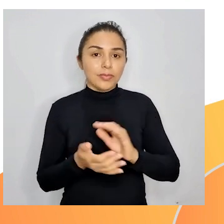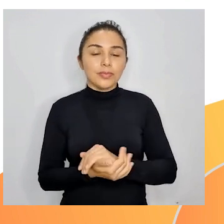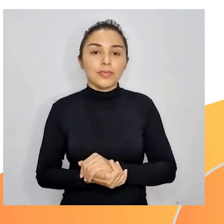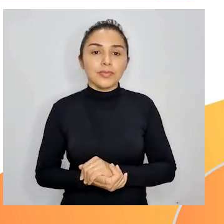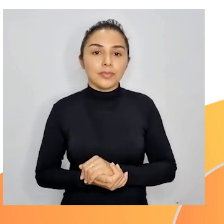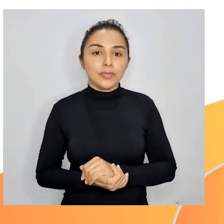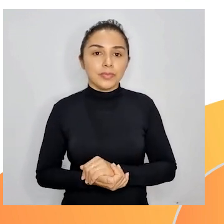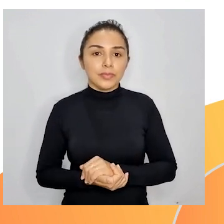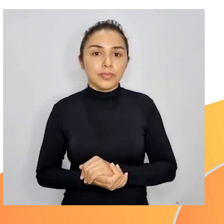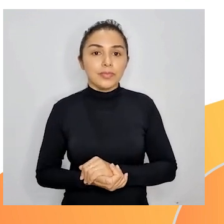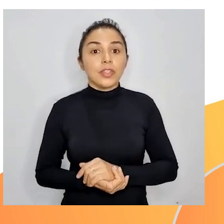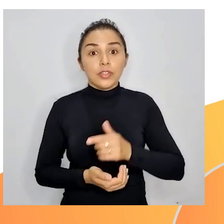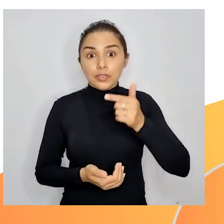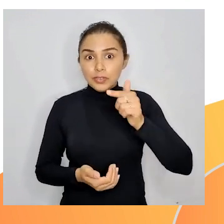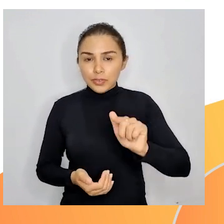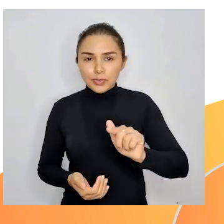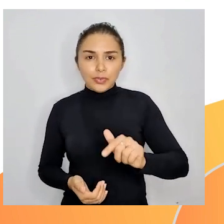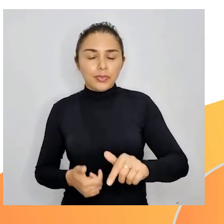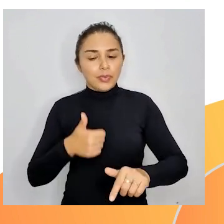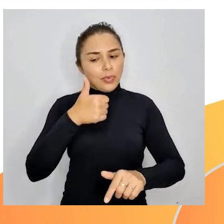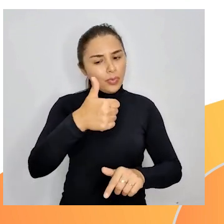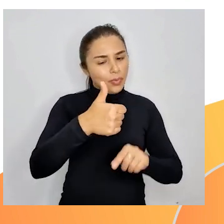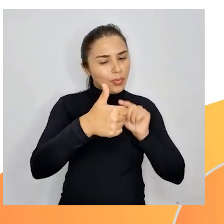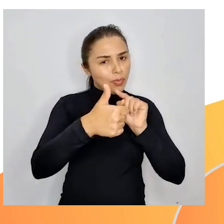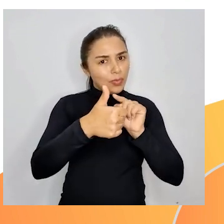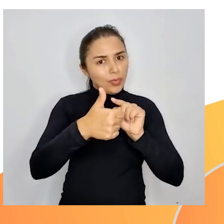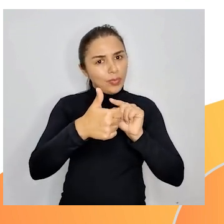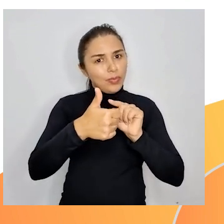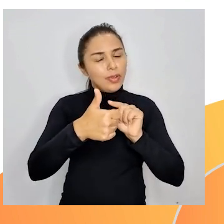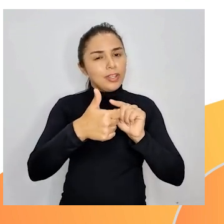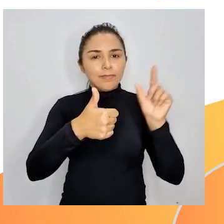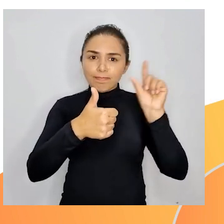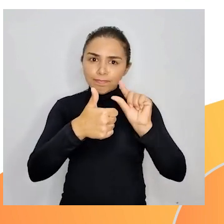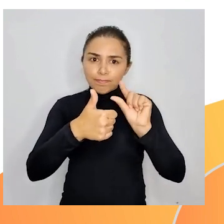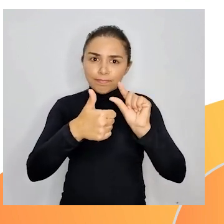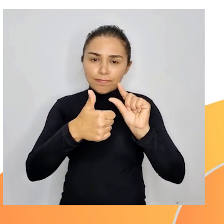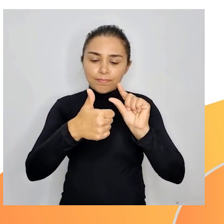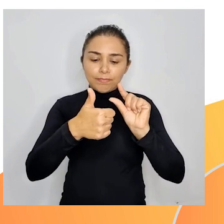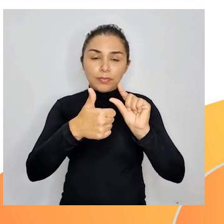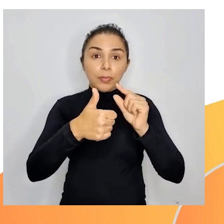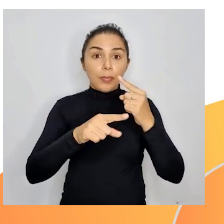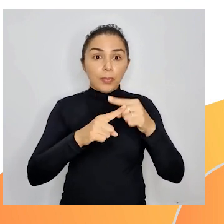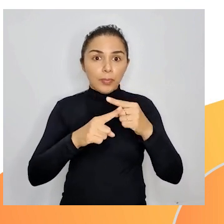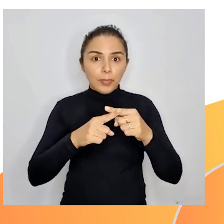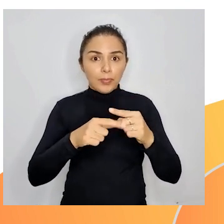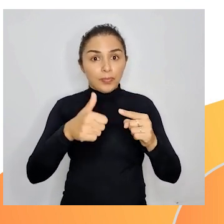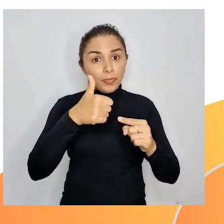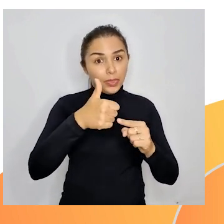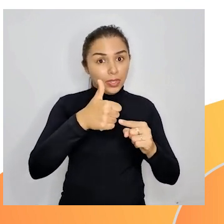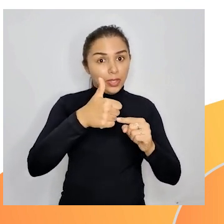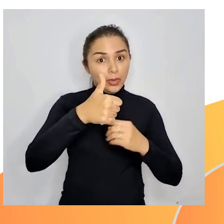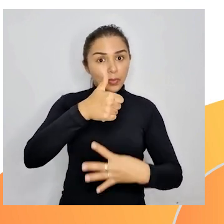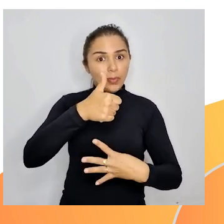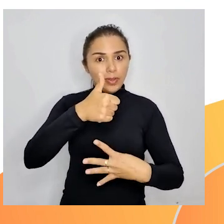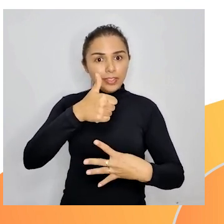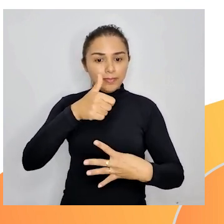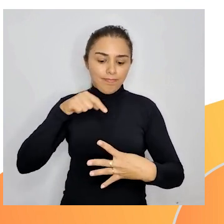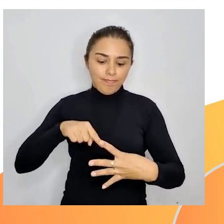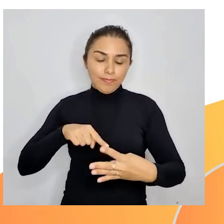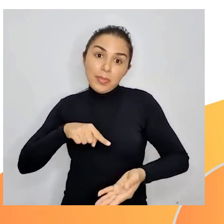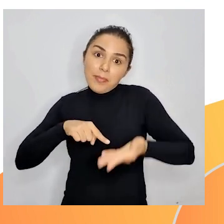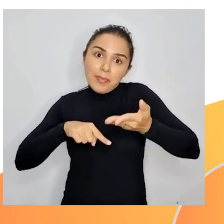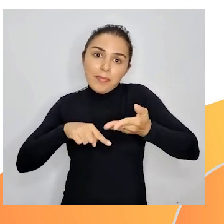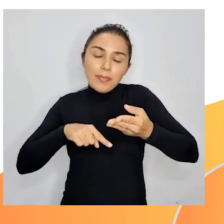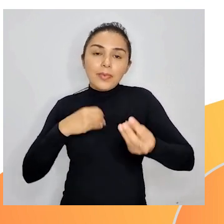aqui, novamente, nós vamos ter a mesma situação. Eu tenho 1 para tirar 4. Como vai ser